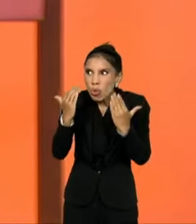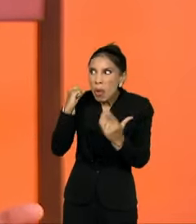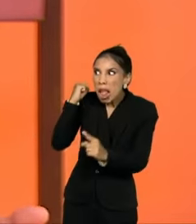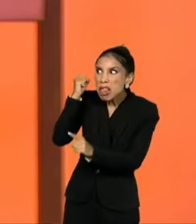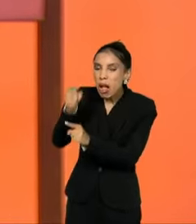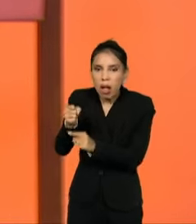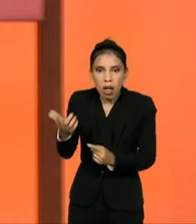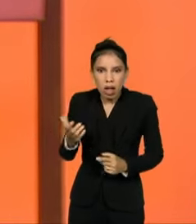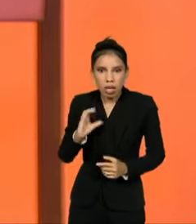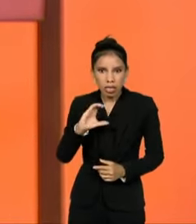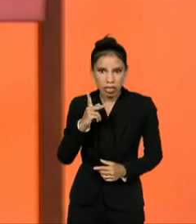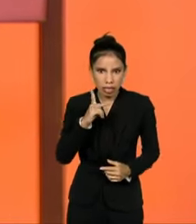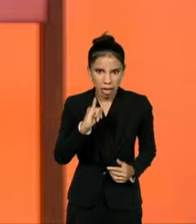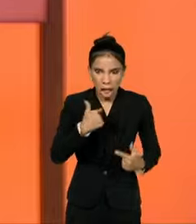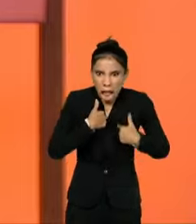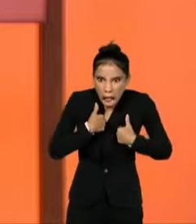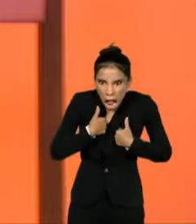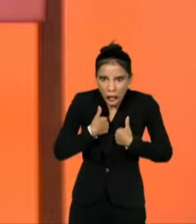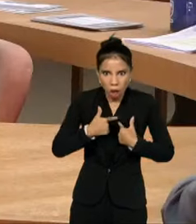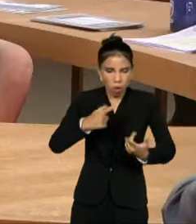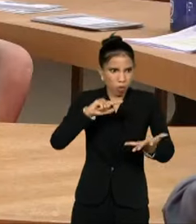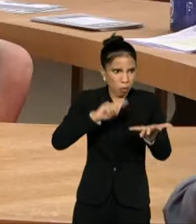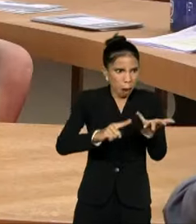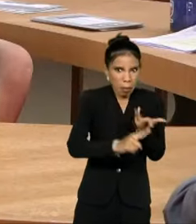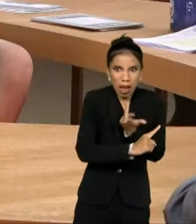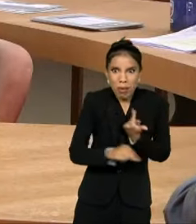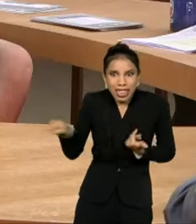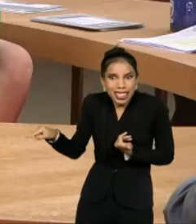Eu tinha feito a CPI, tinha feito um monte de coisa.